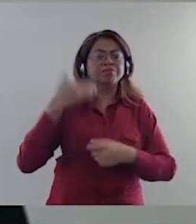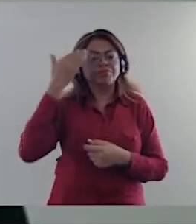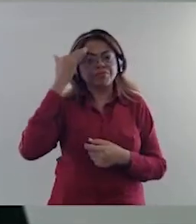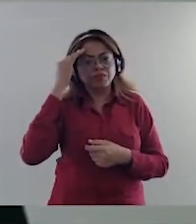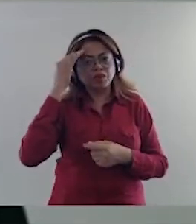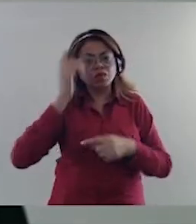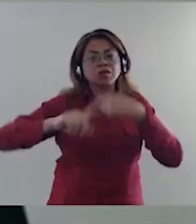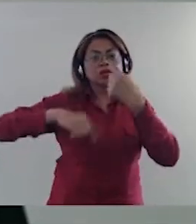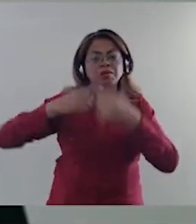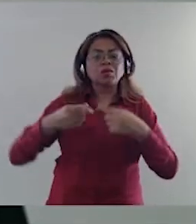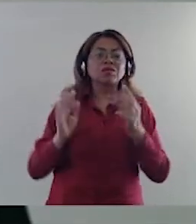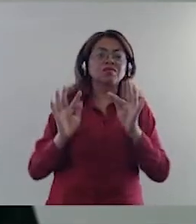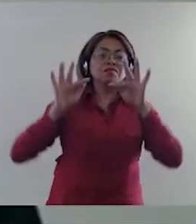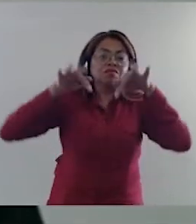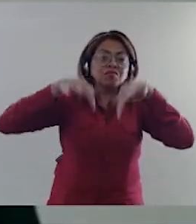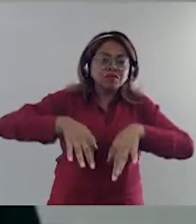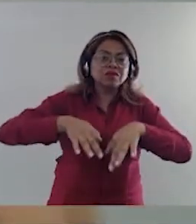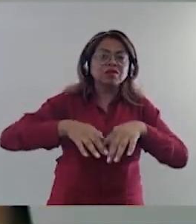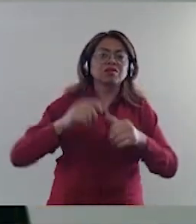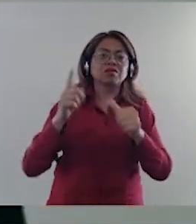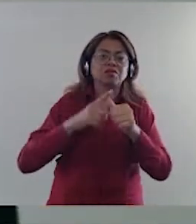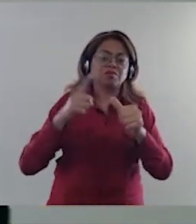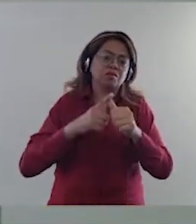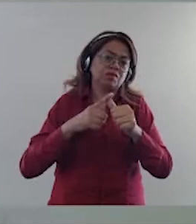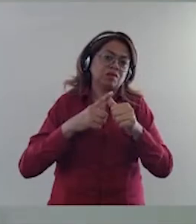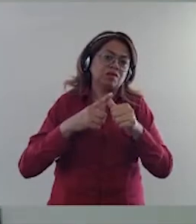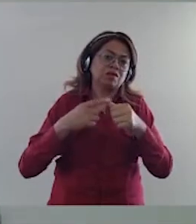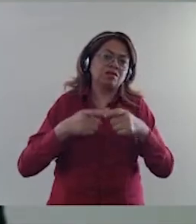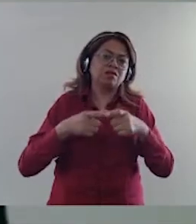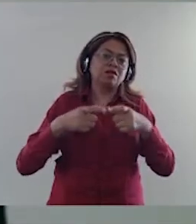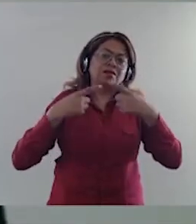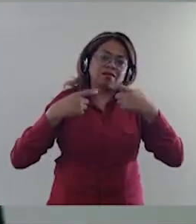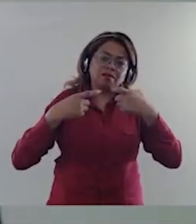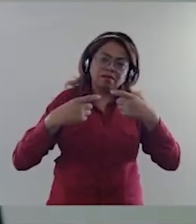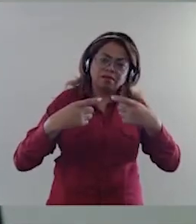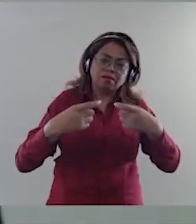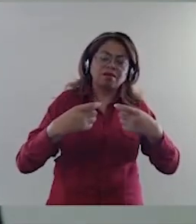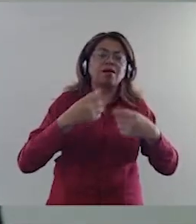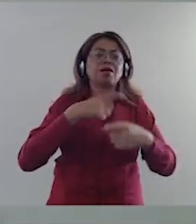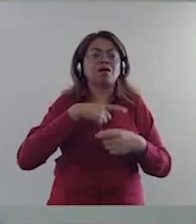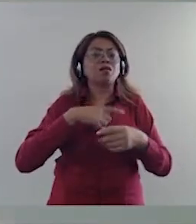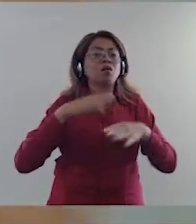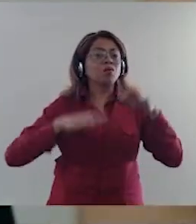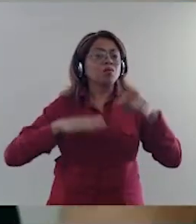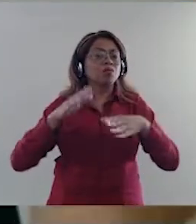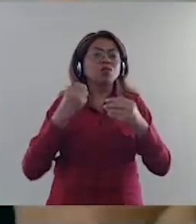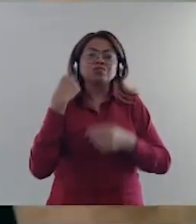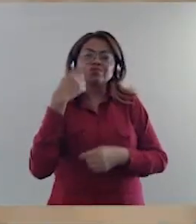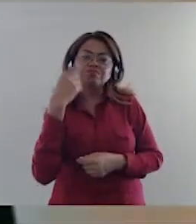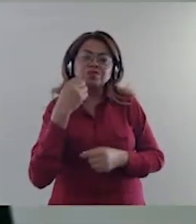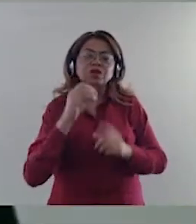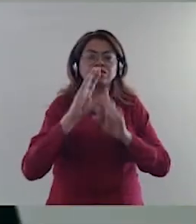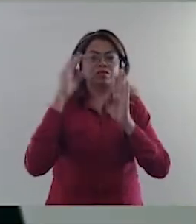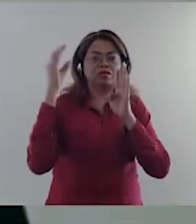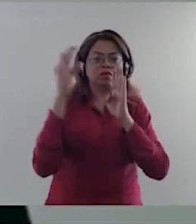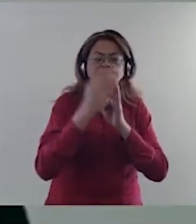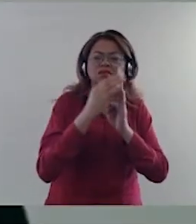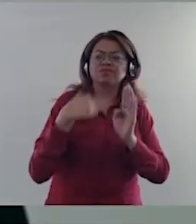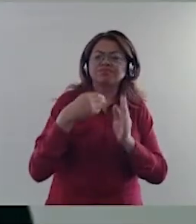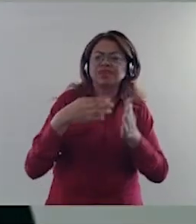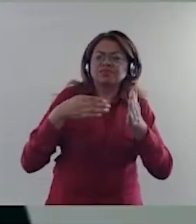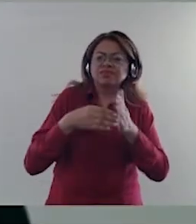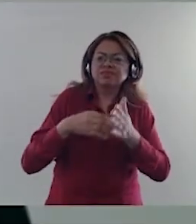final da Primeira Guerra, e com resistência muito grande dos civilistas. ao contrário do que acontecia com